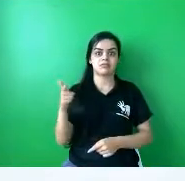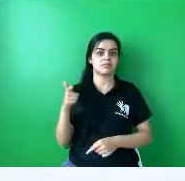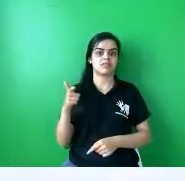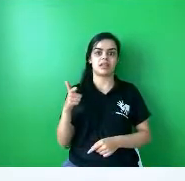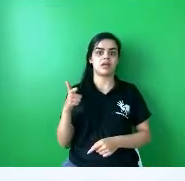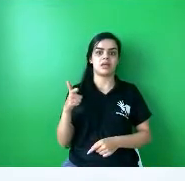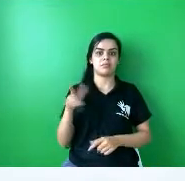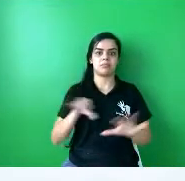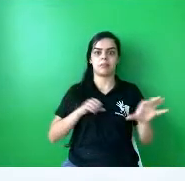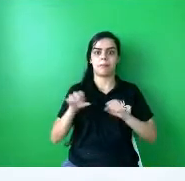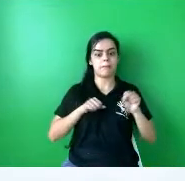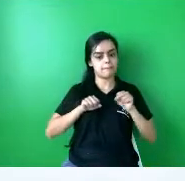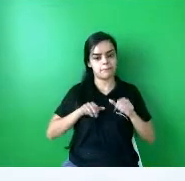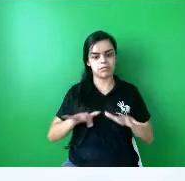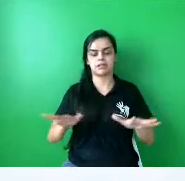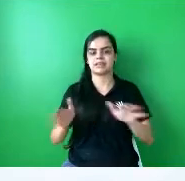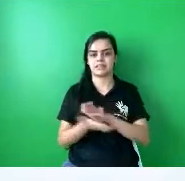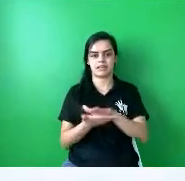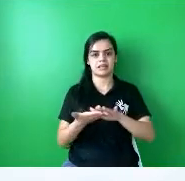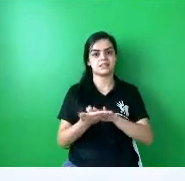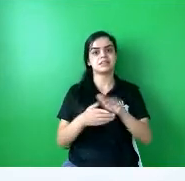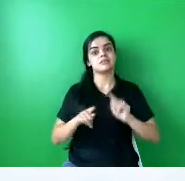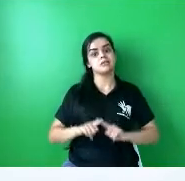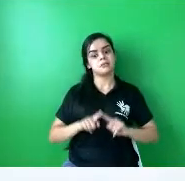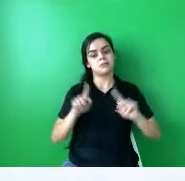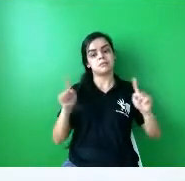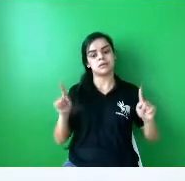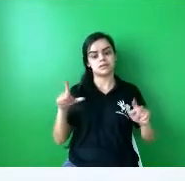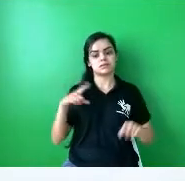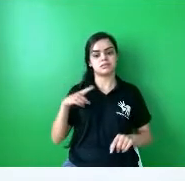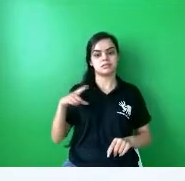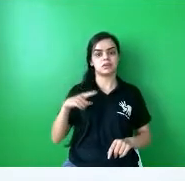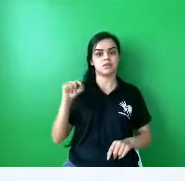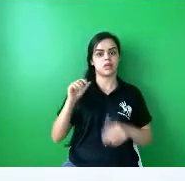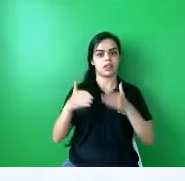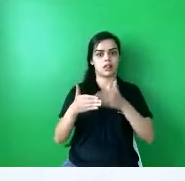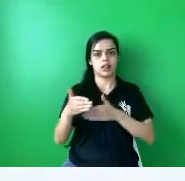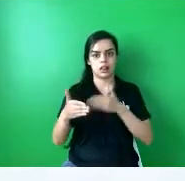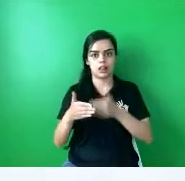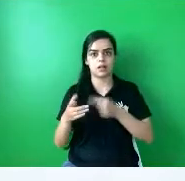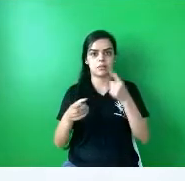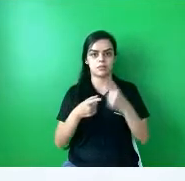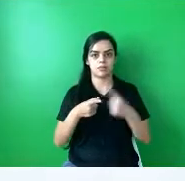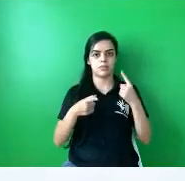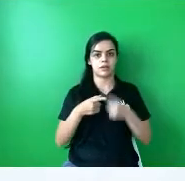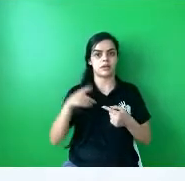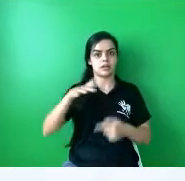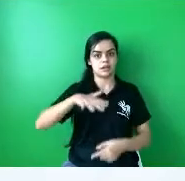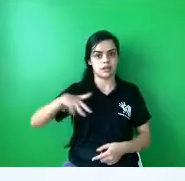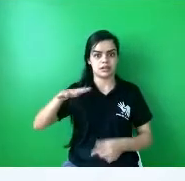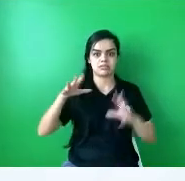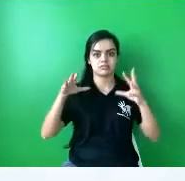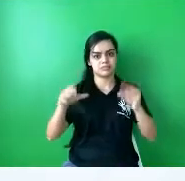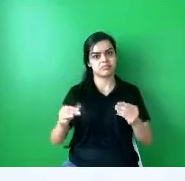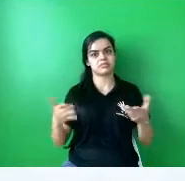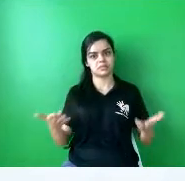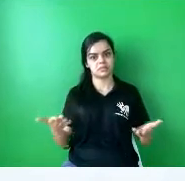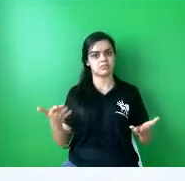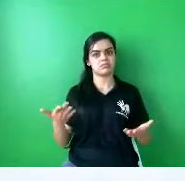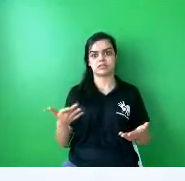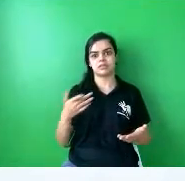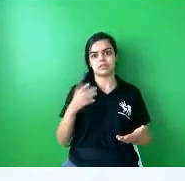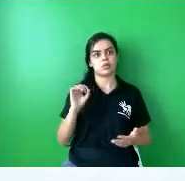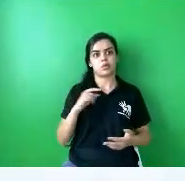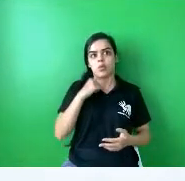até então, que eles nos mostram, mas tem um grande impedimento porque ela está no meio de tudo, então a gente não